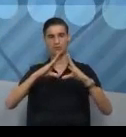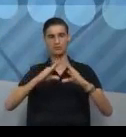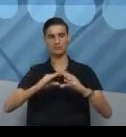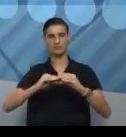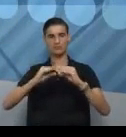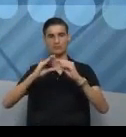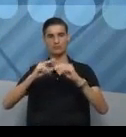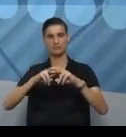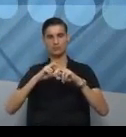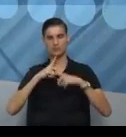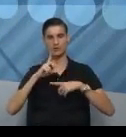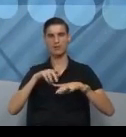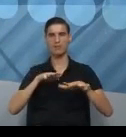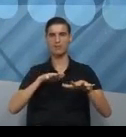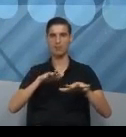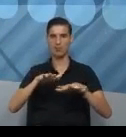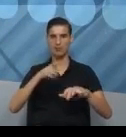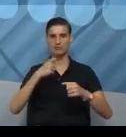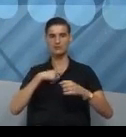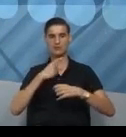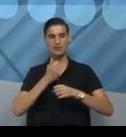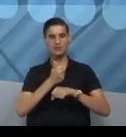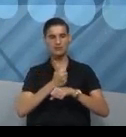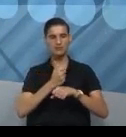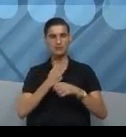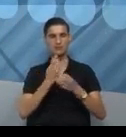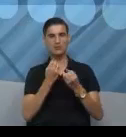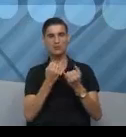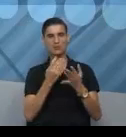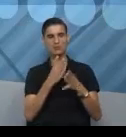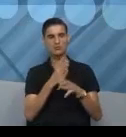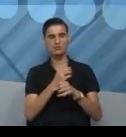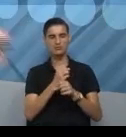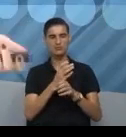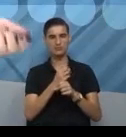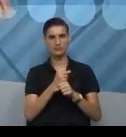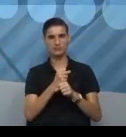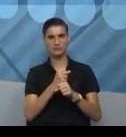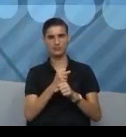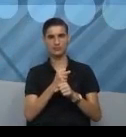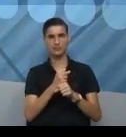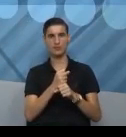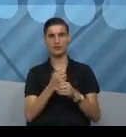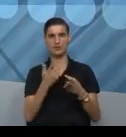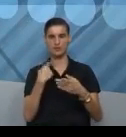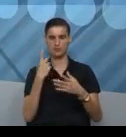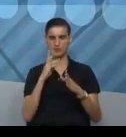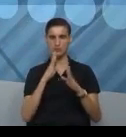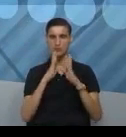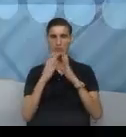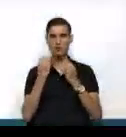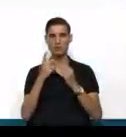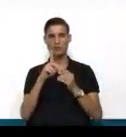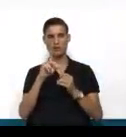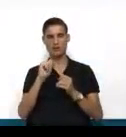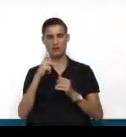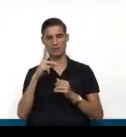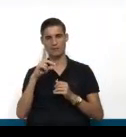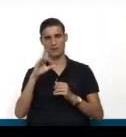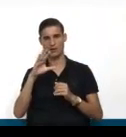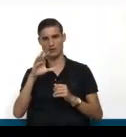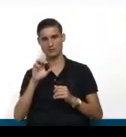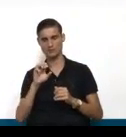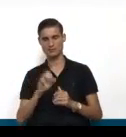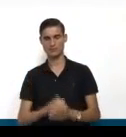faz aquele movimento na cama elástica, considerando que a gravidade é igual a zero. Mas antes, vamos conhecer a nossa equação de Laplace. Vamos ao